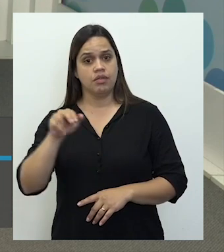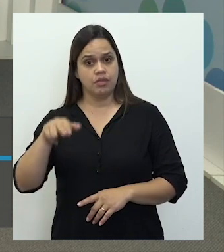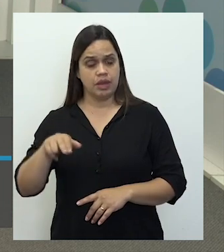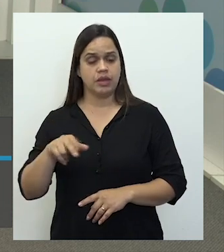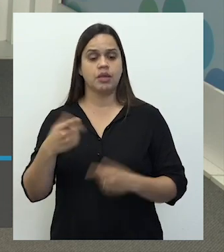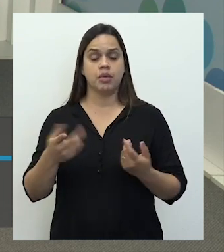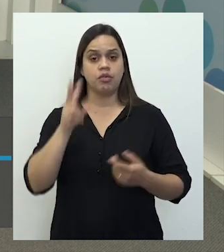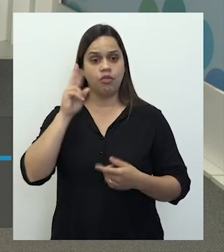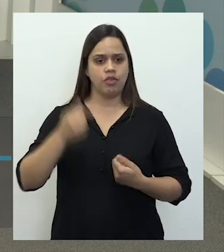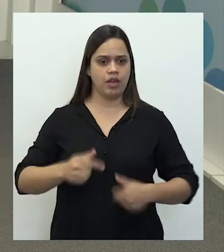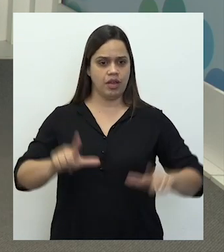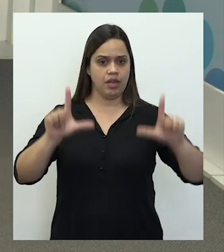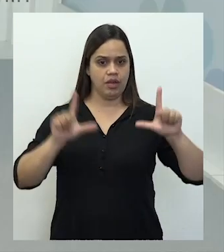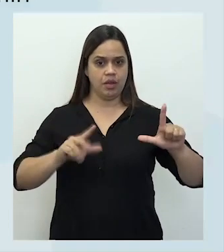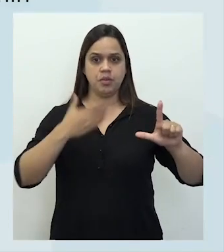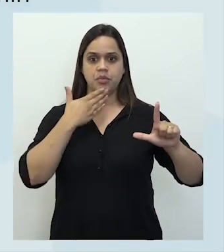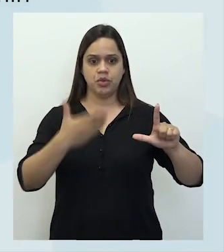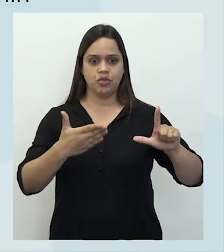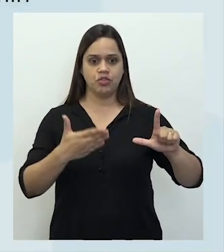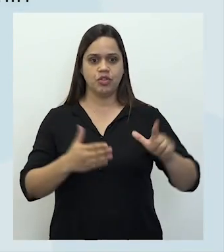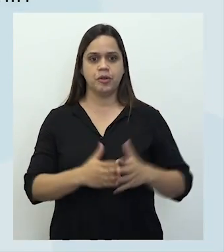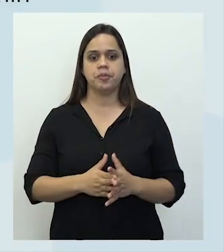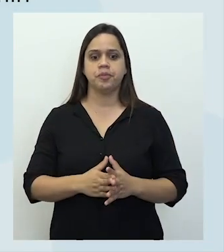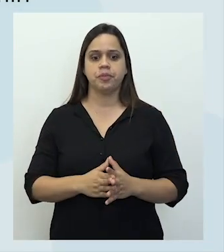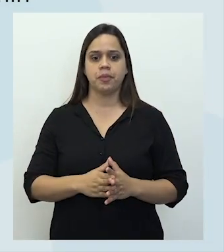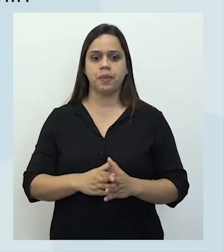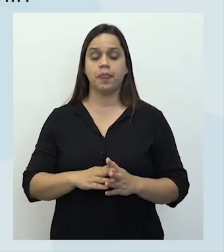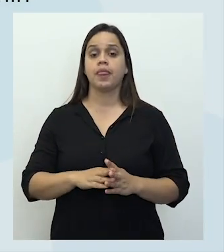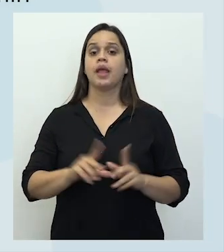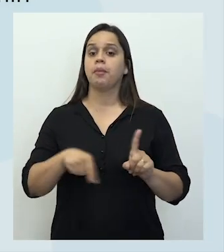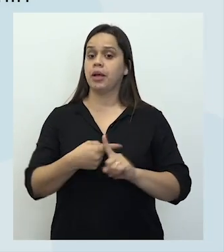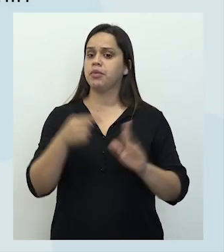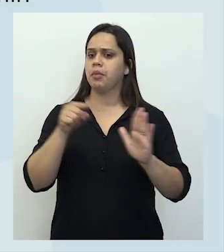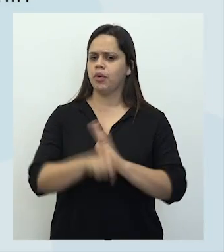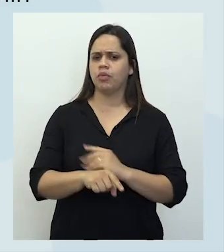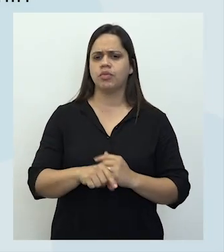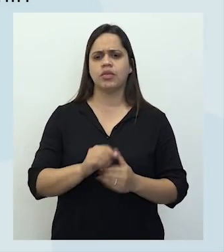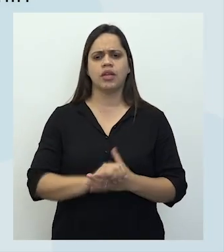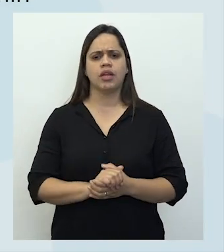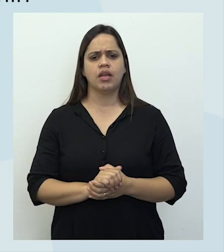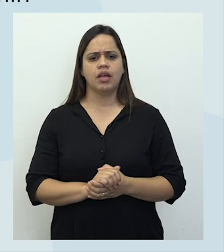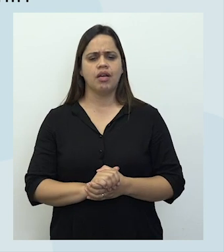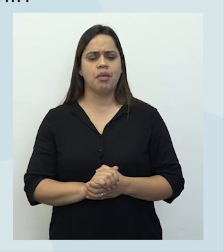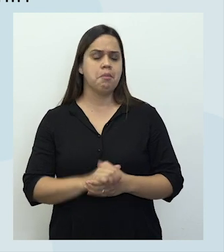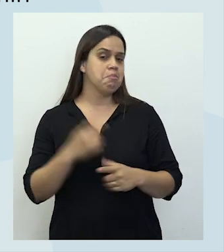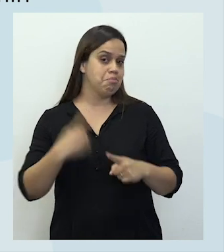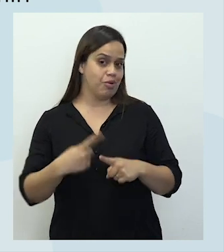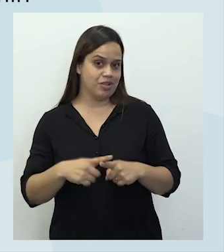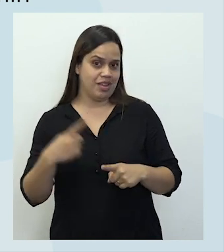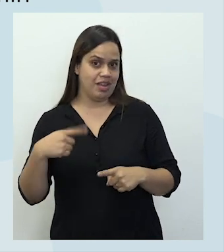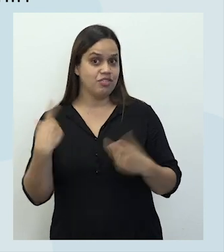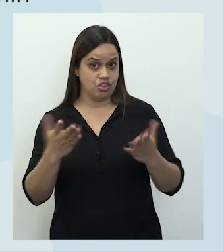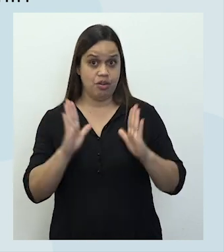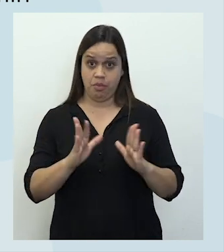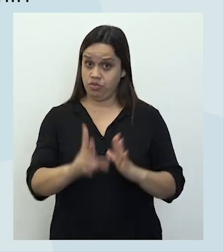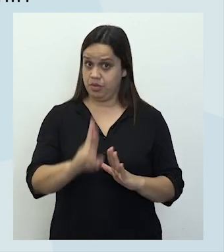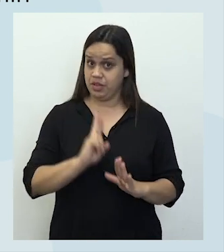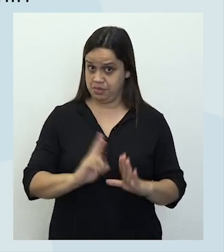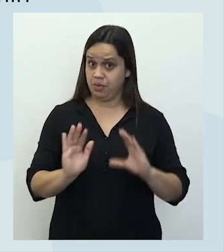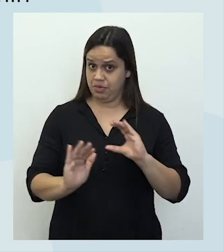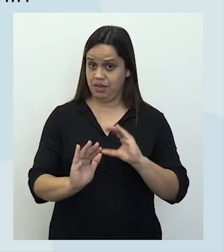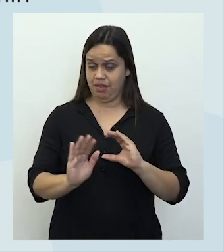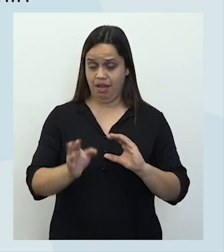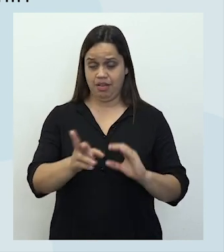tela, vou pedir para colocar já na tela a próxima pergunta. Se você, porque quando a gente, já podem ir respondendo essa pergunta,